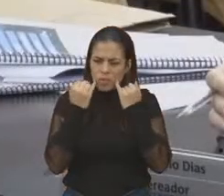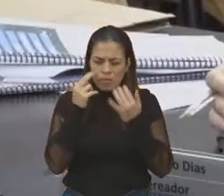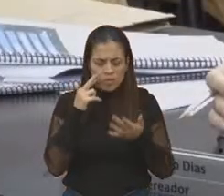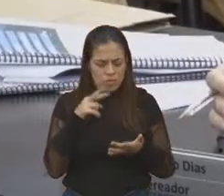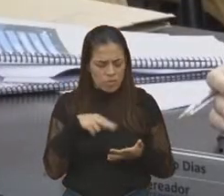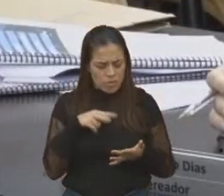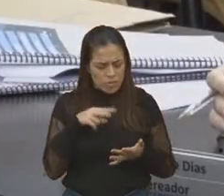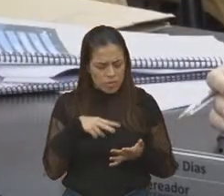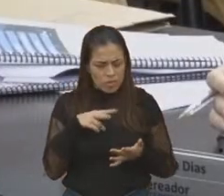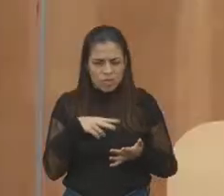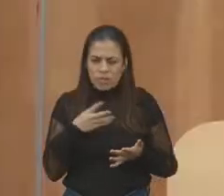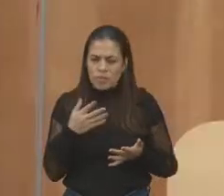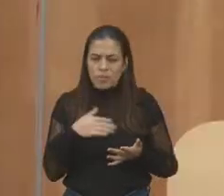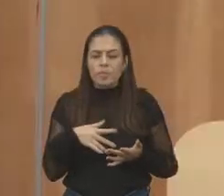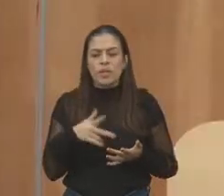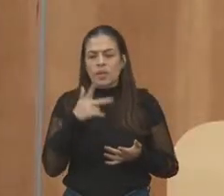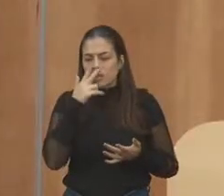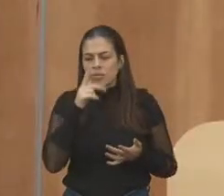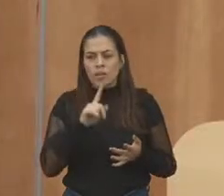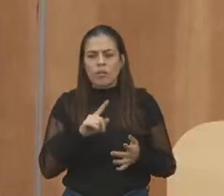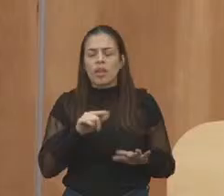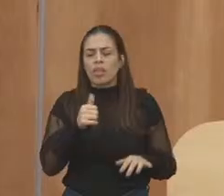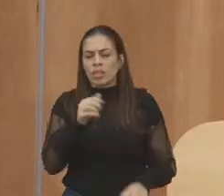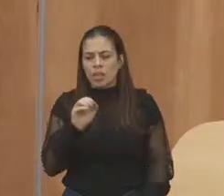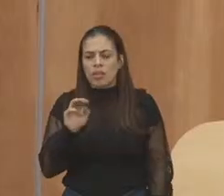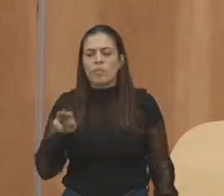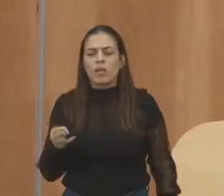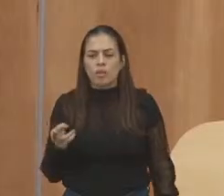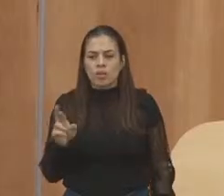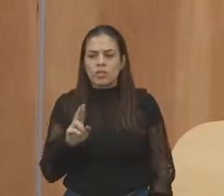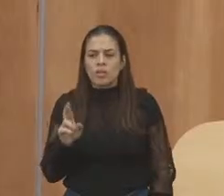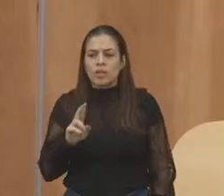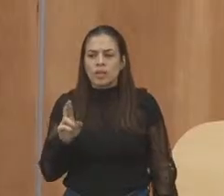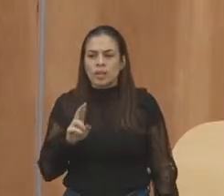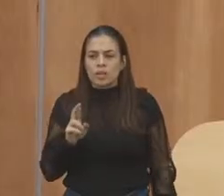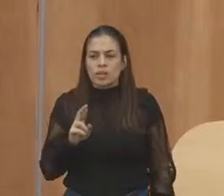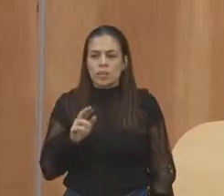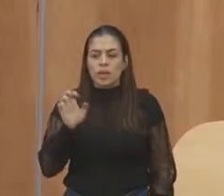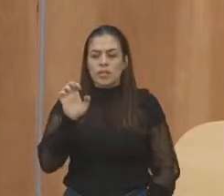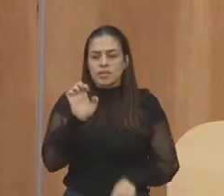aqui? Posso checar, mas é 10 milhões previsto de recurso estadual e federal.